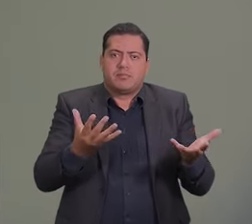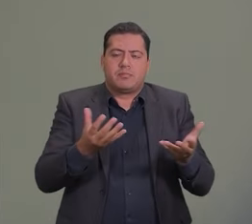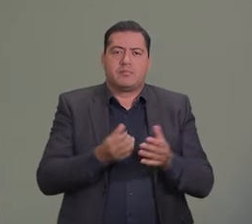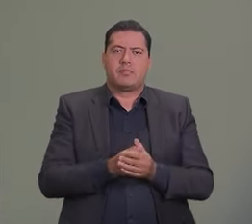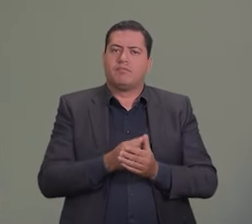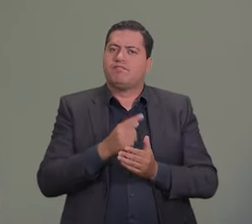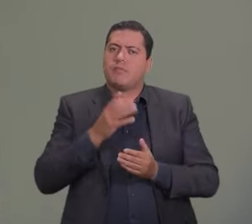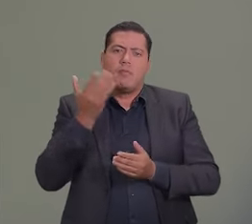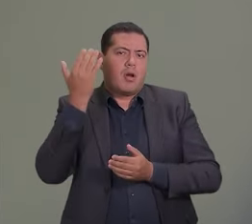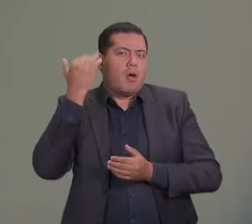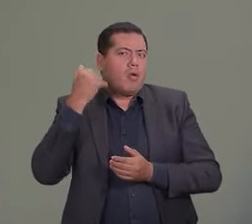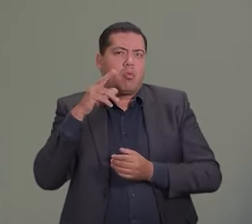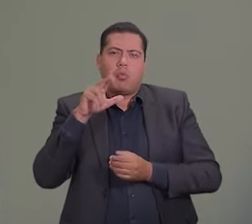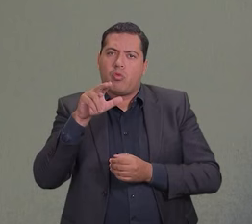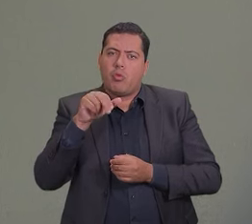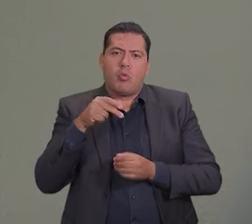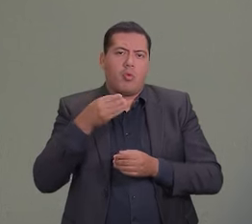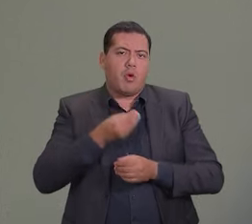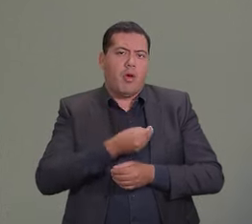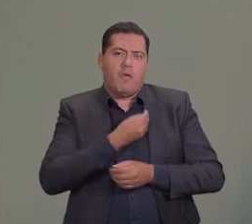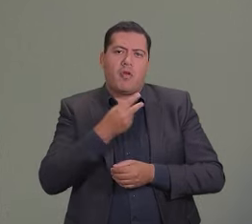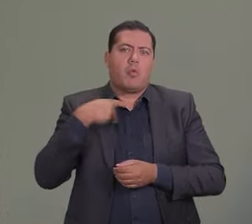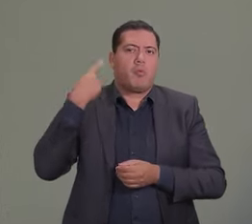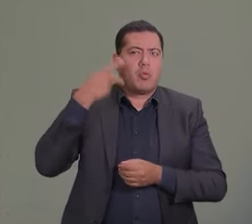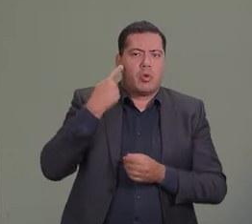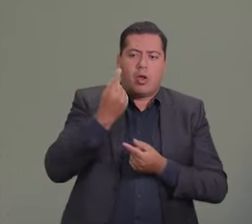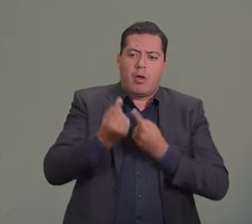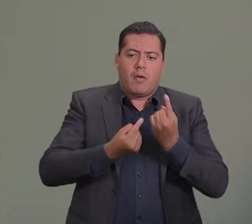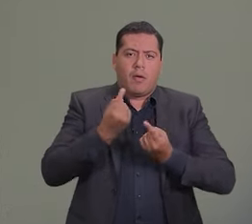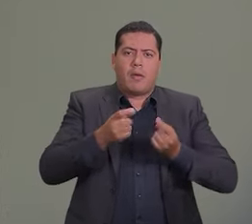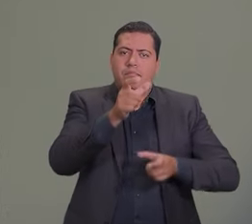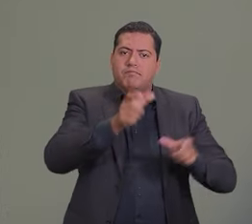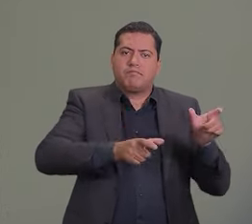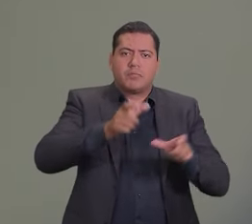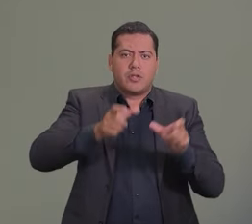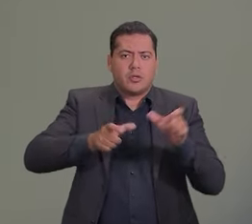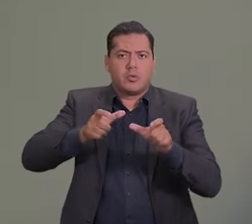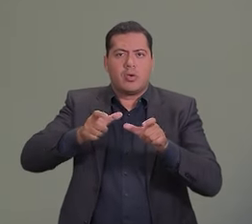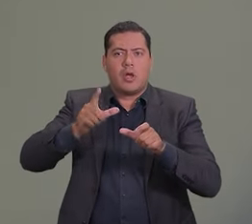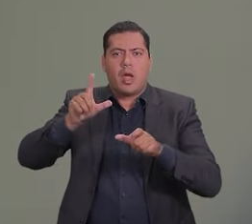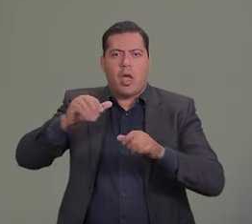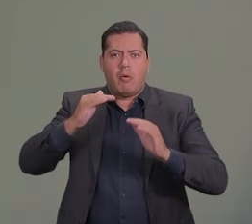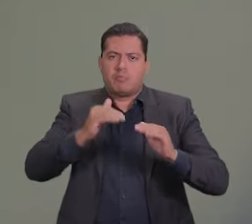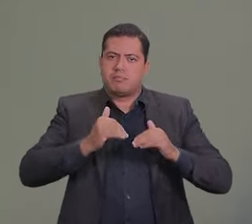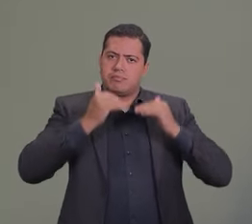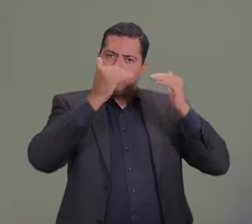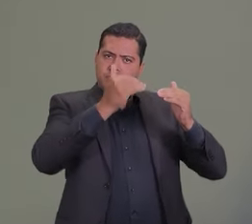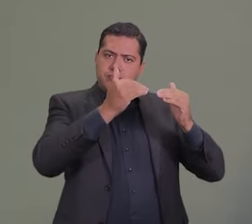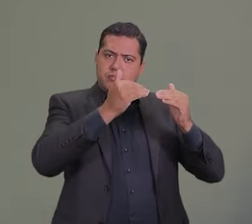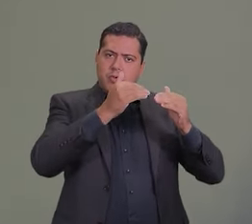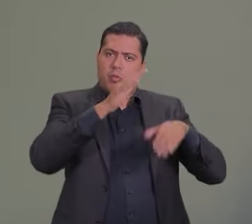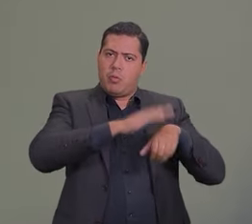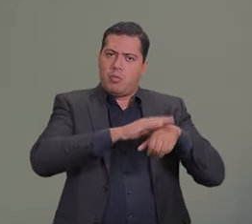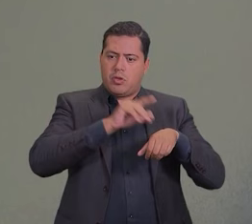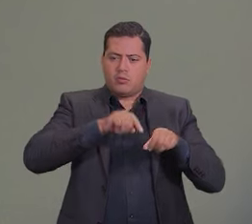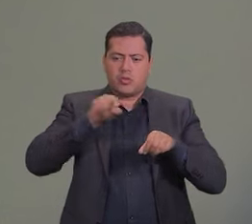cada cidadão é mais soberana e soberano que na hora do voto, que tem o seu sigilo garantido pela